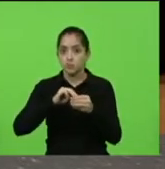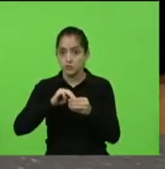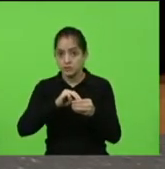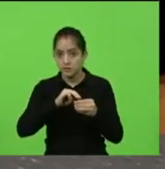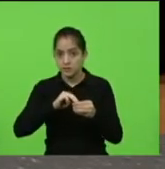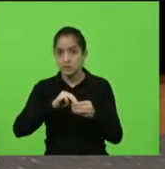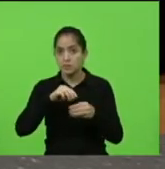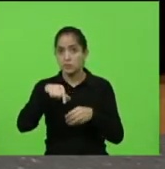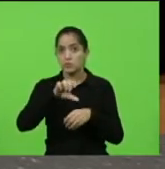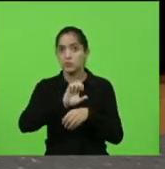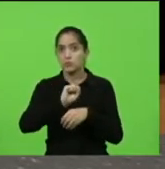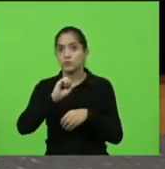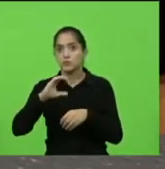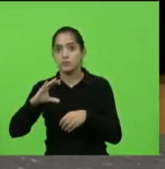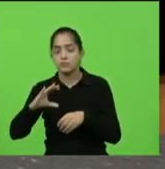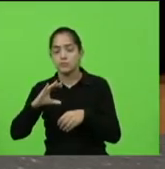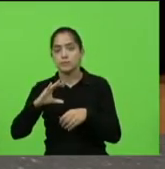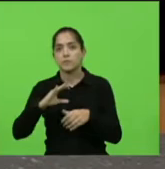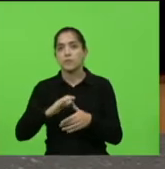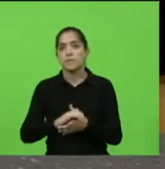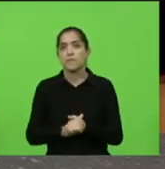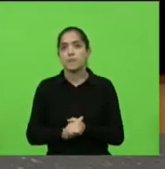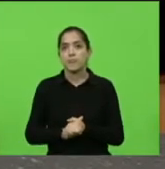as sedes